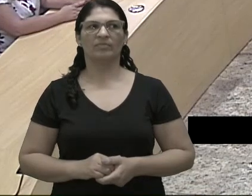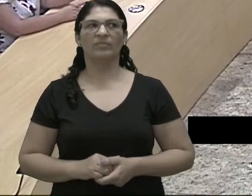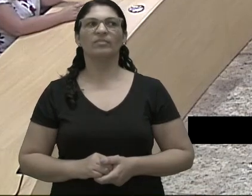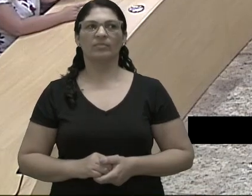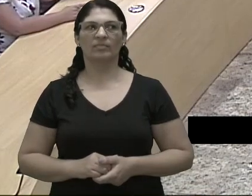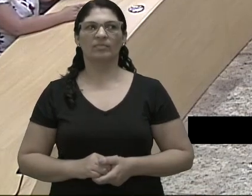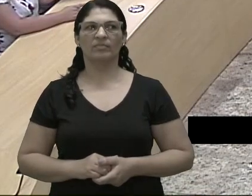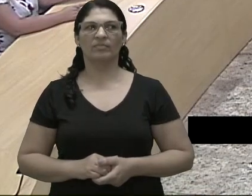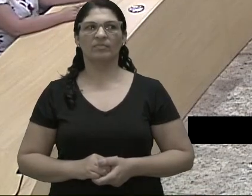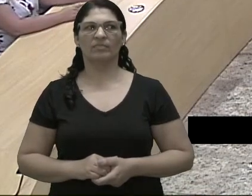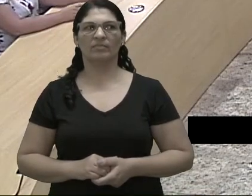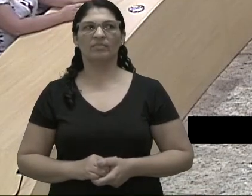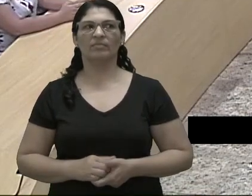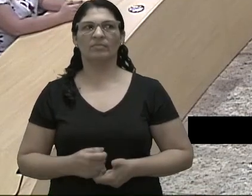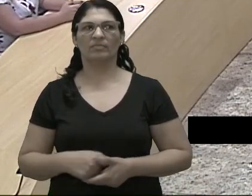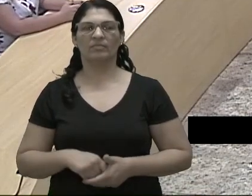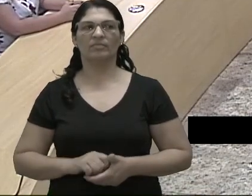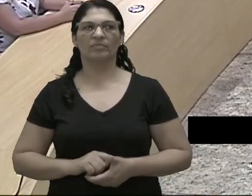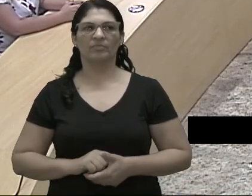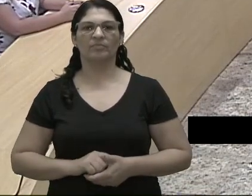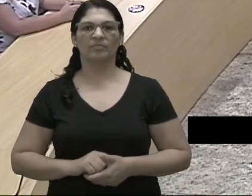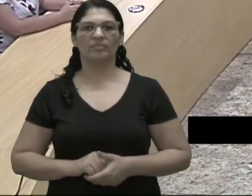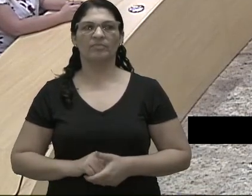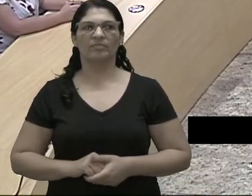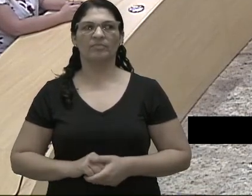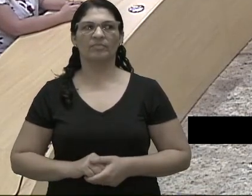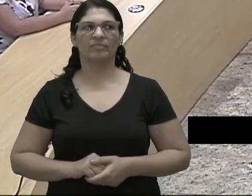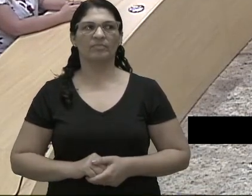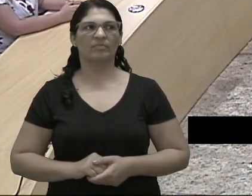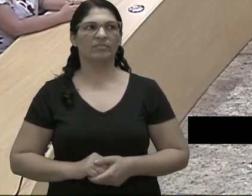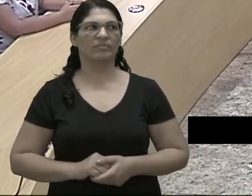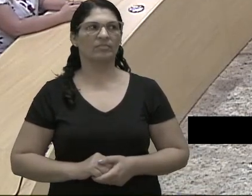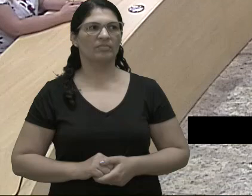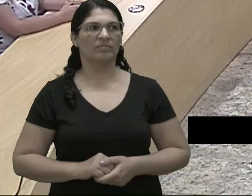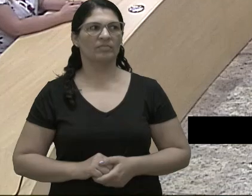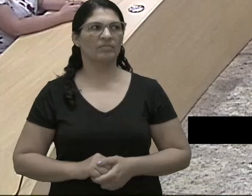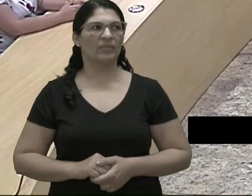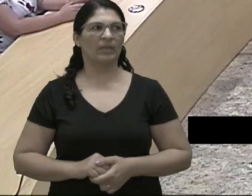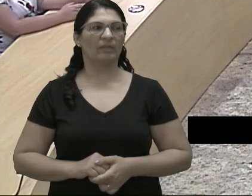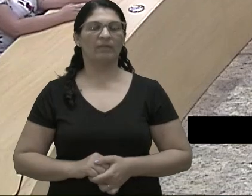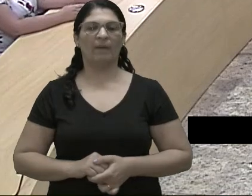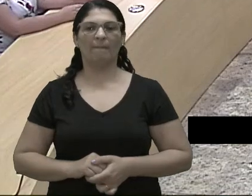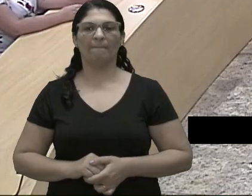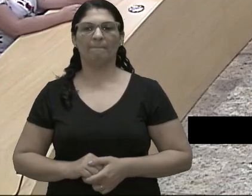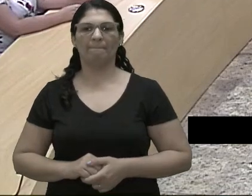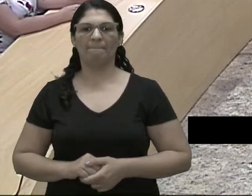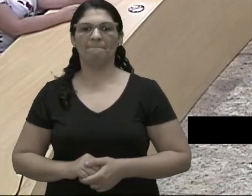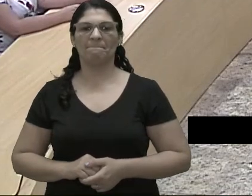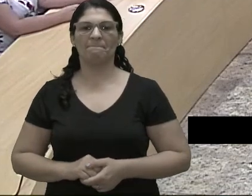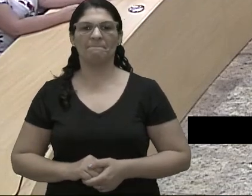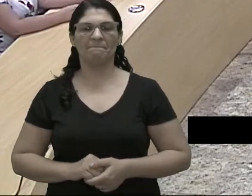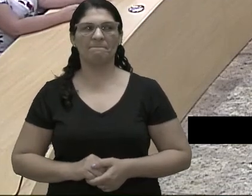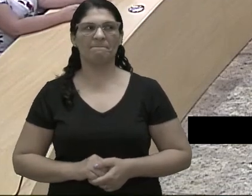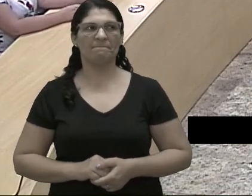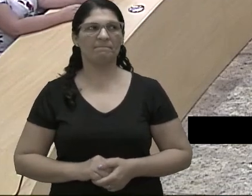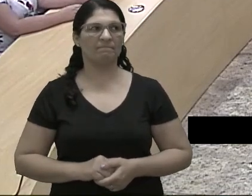Não? Então, pega esse outro aí, por favor, e o senhor aperta o botão para falar. Pode puxar ele mais perto aí.